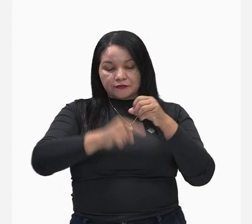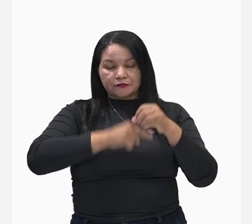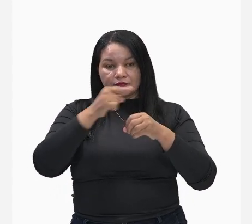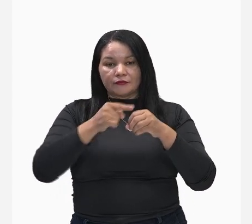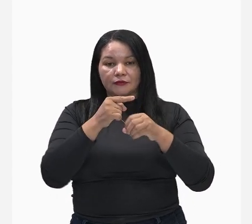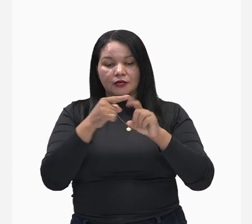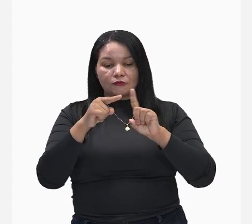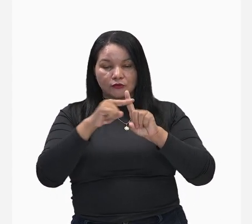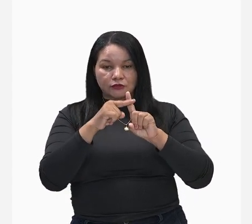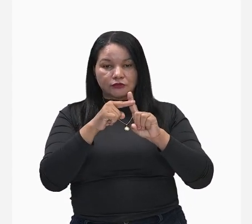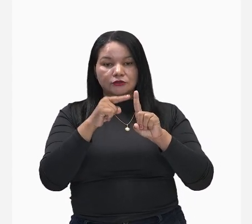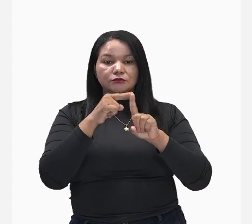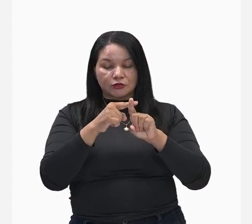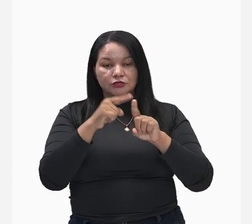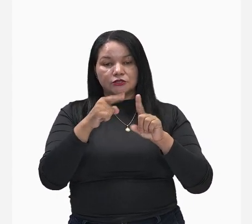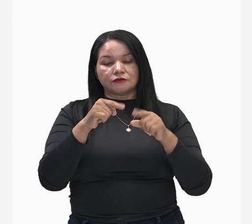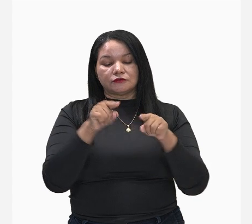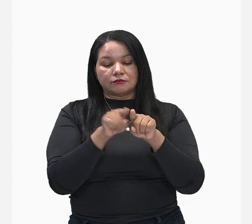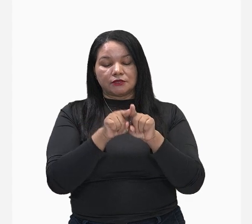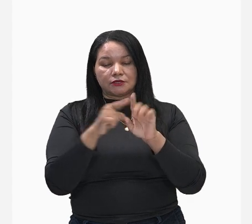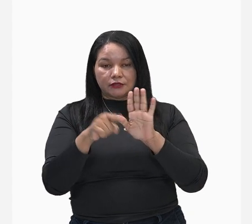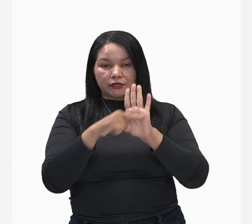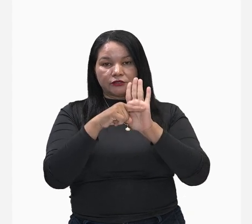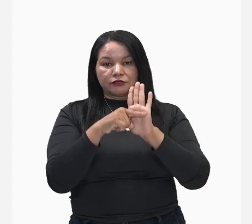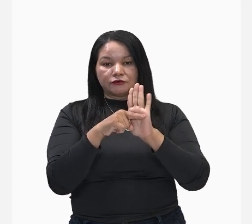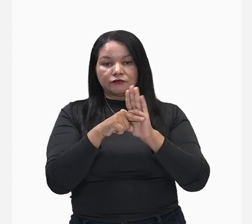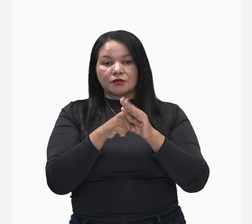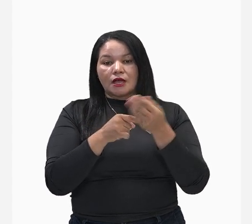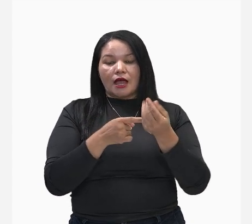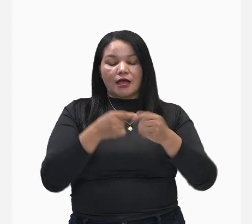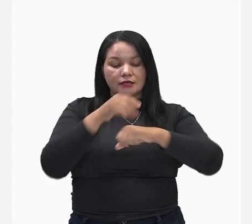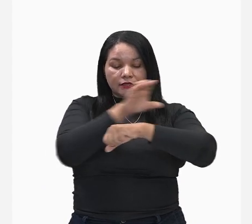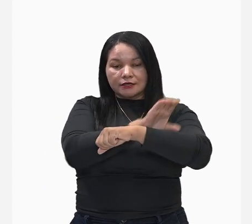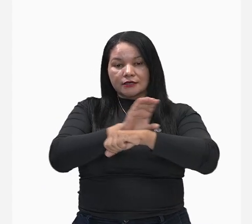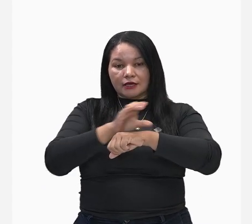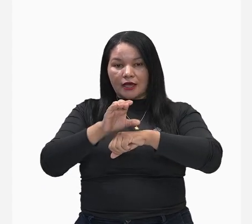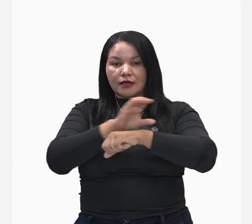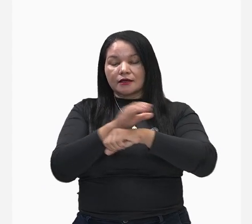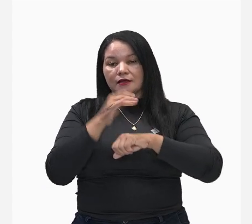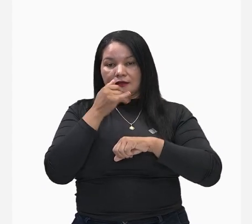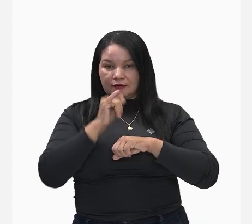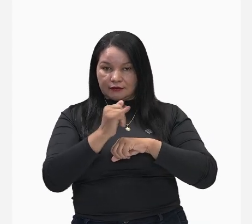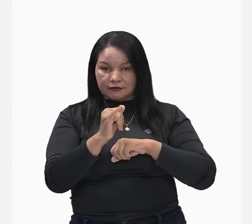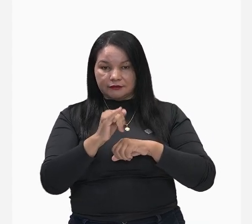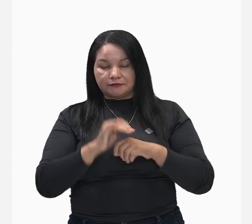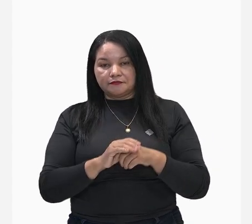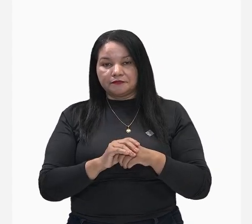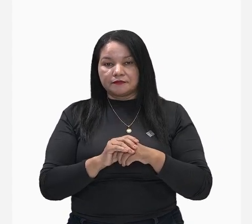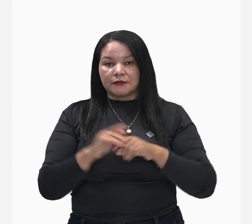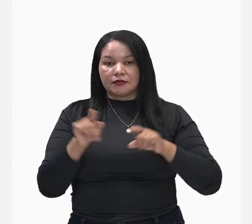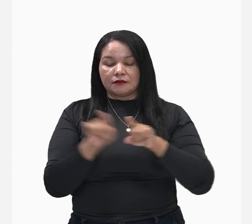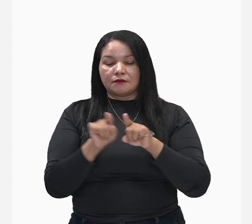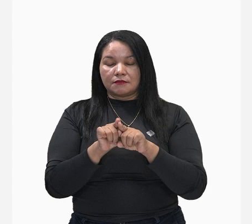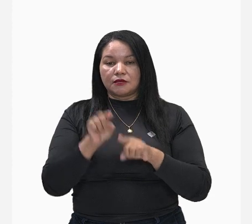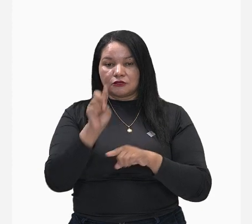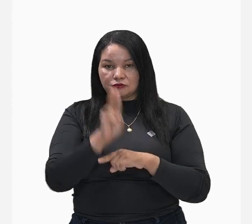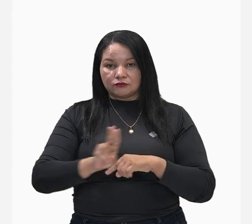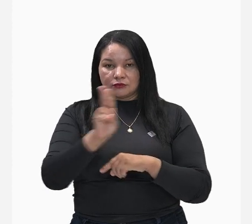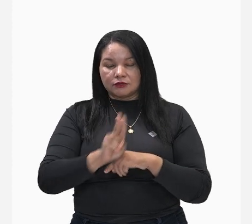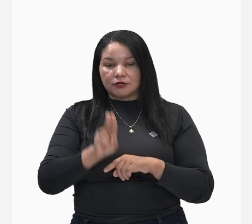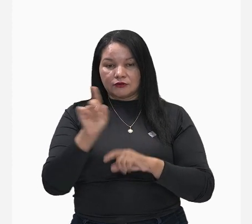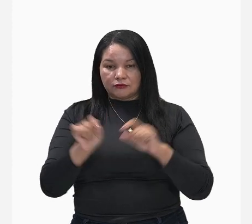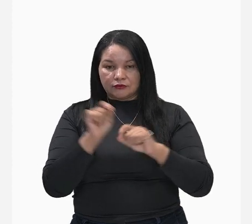terão a capacidade de conduzir carga elétrica. Mas a gente costuma utilizar muito mais